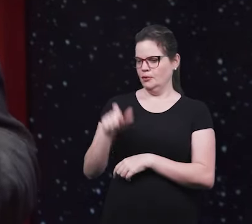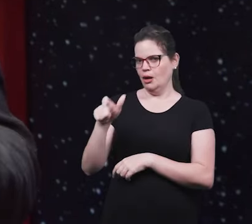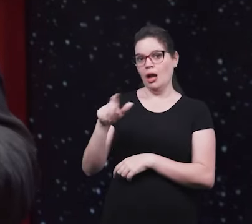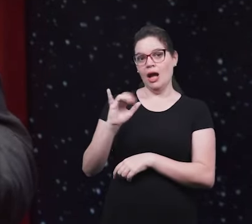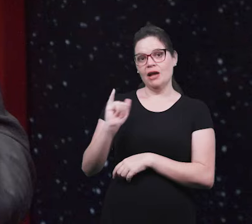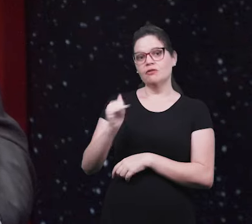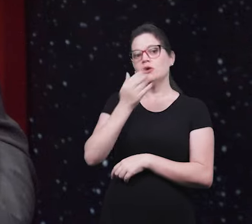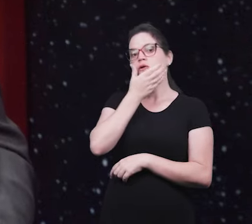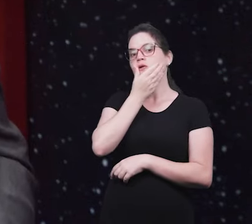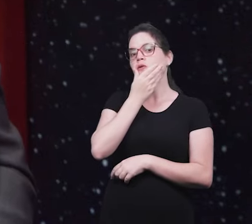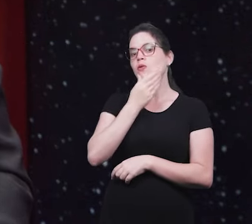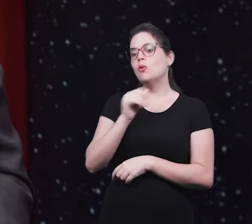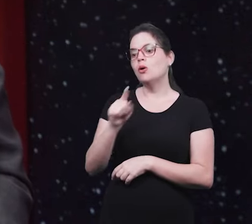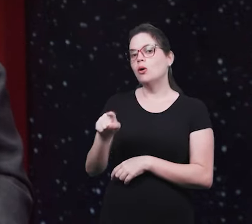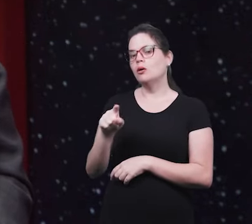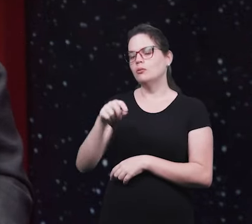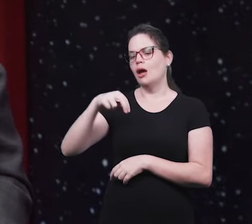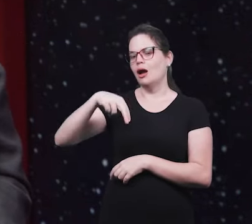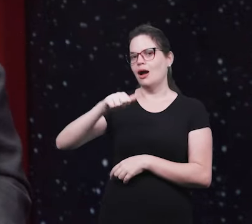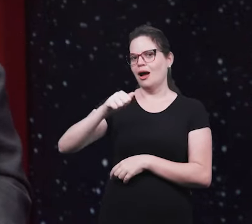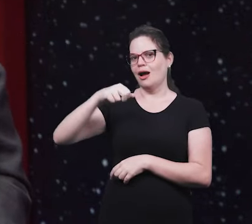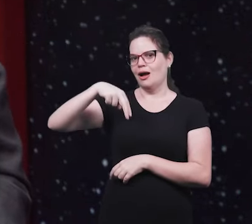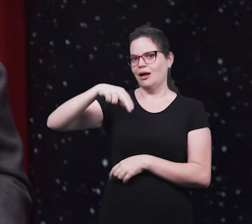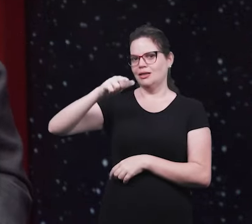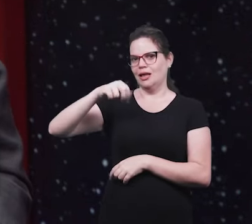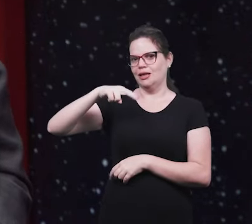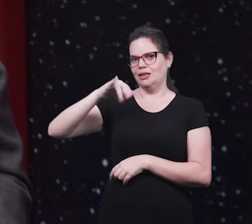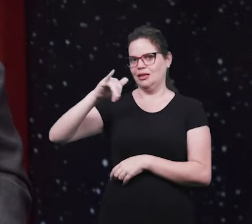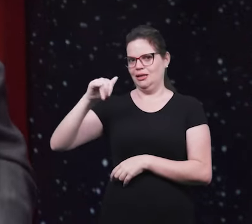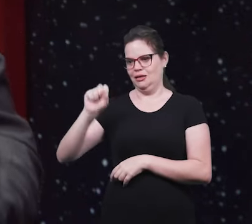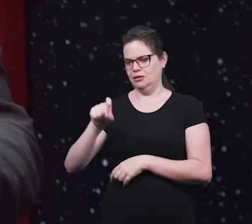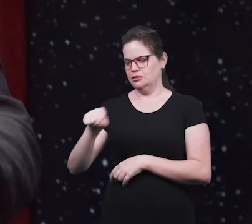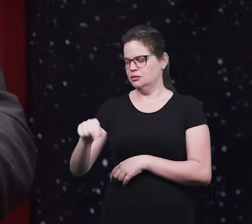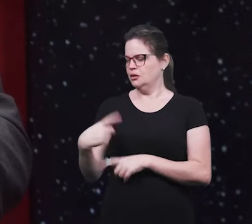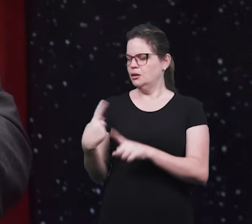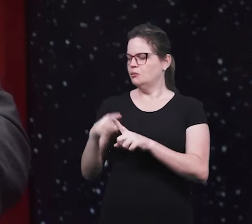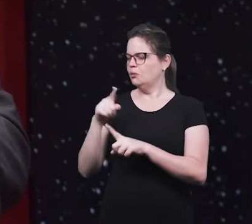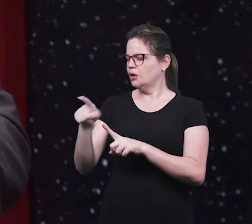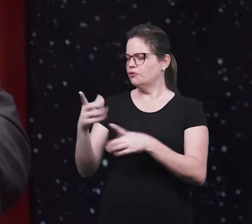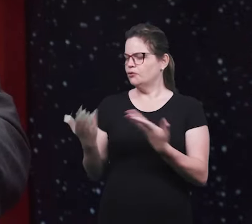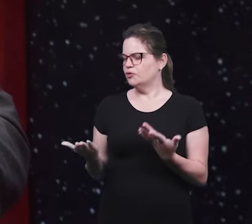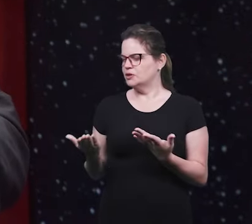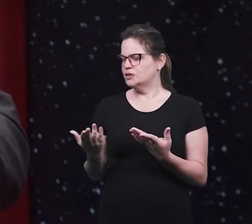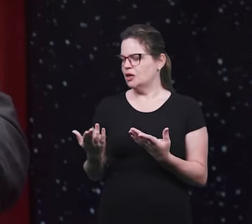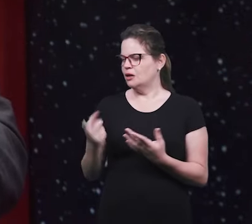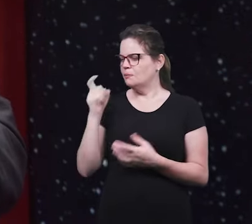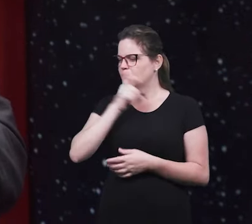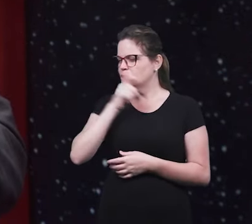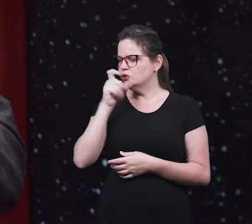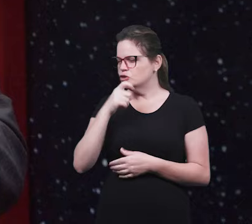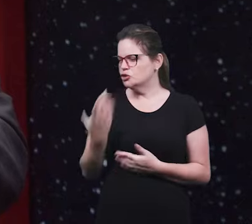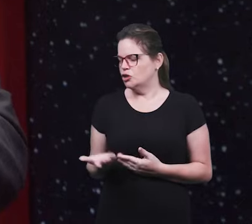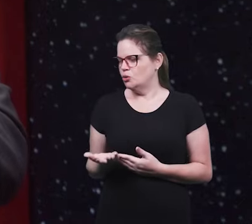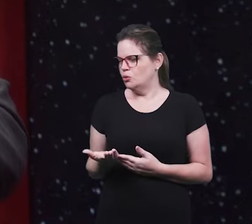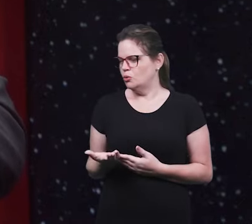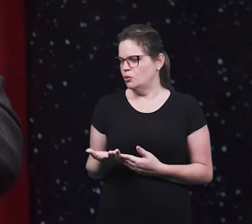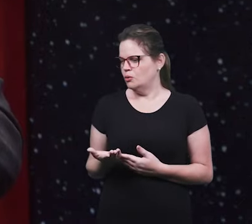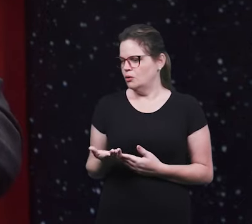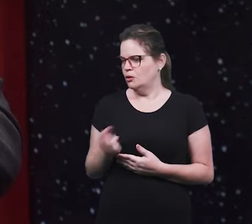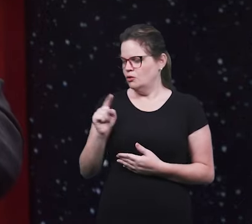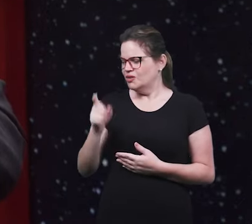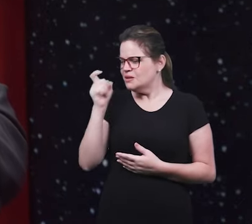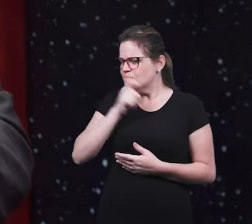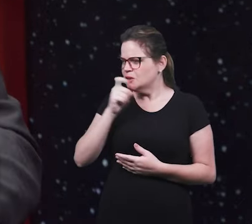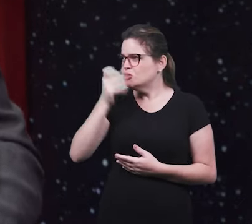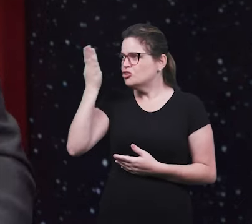por que você está mentindo ao Espírito Santo? A propriedade é sua. Se estava com você, você não precisava